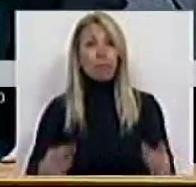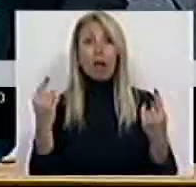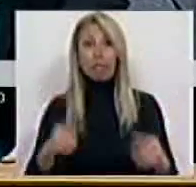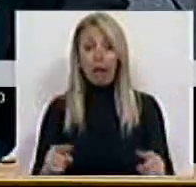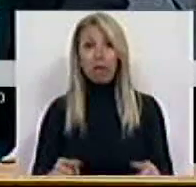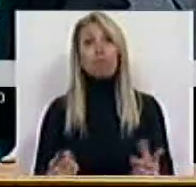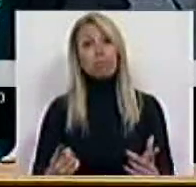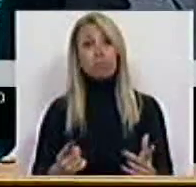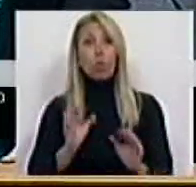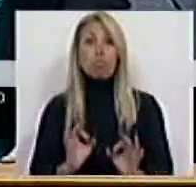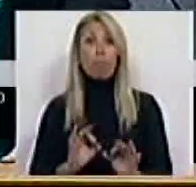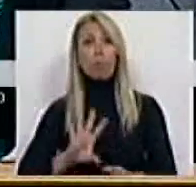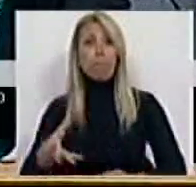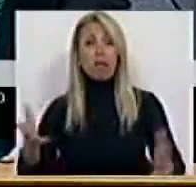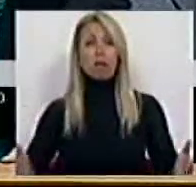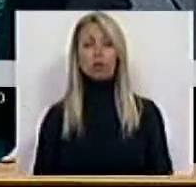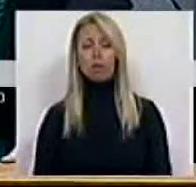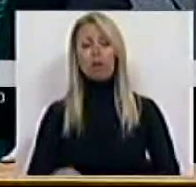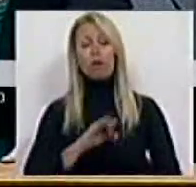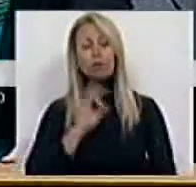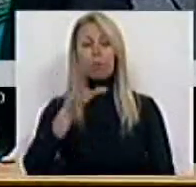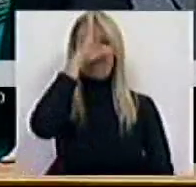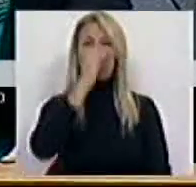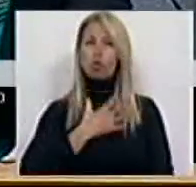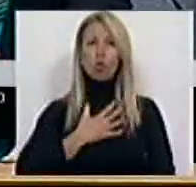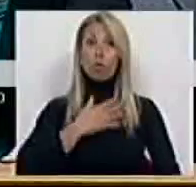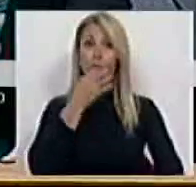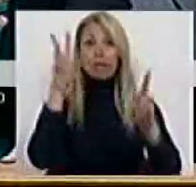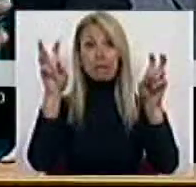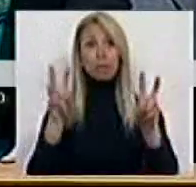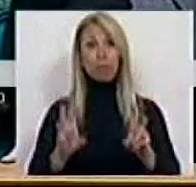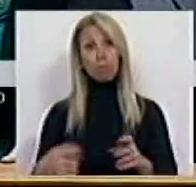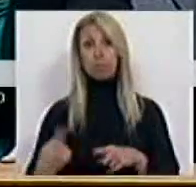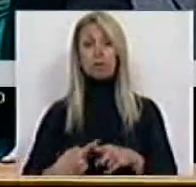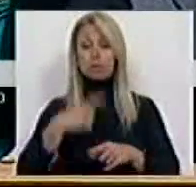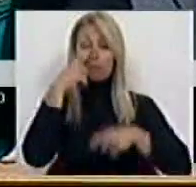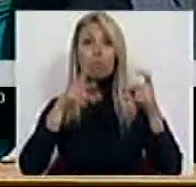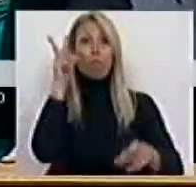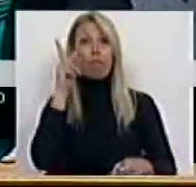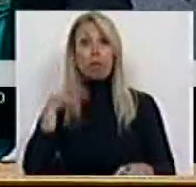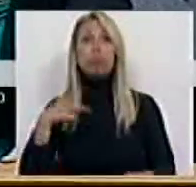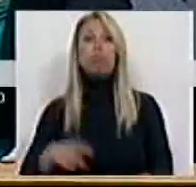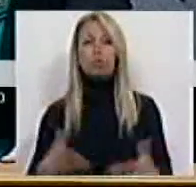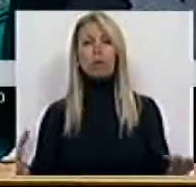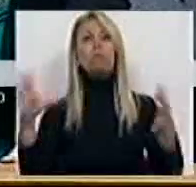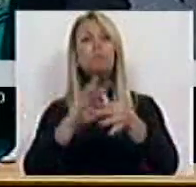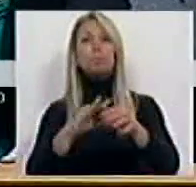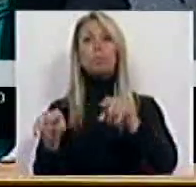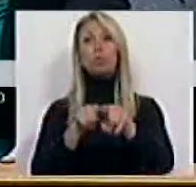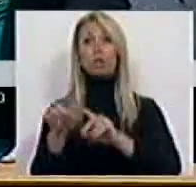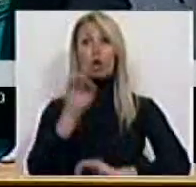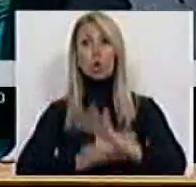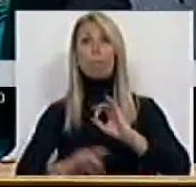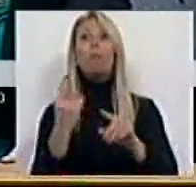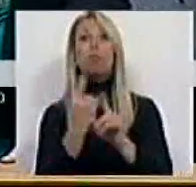país. Na verdade, o Sr. Primeiro-Ministro não quer falar de nenhum destes temas que interessam à vida dos portugueses e que estão ligados com as políticas europeias,